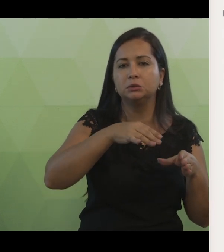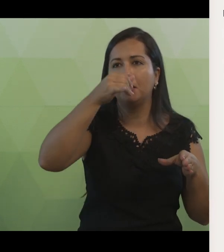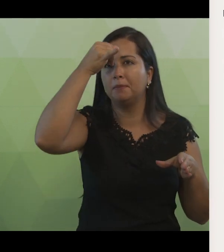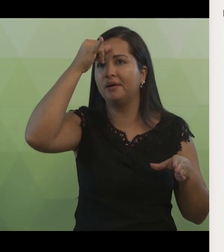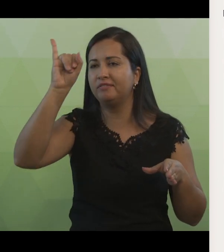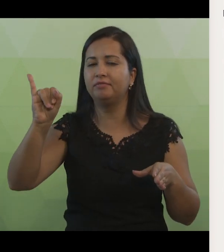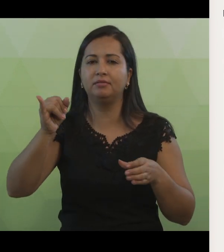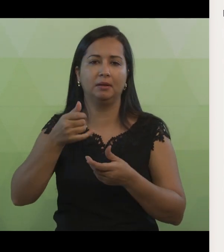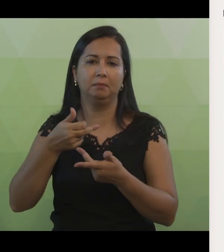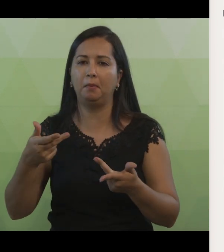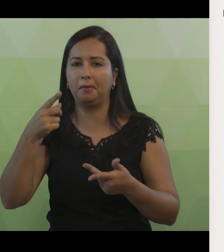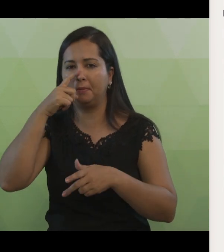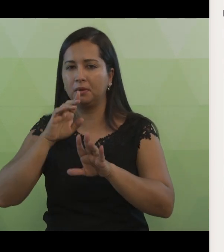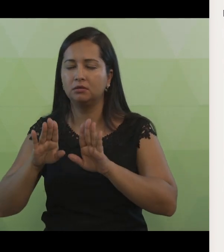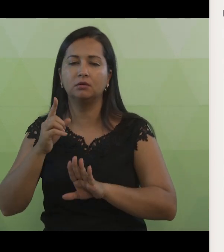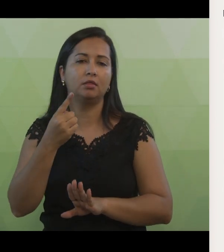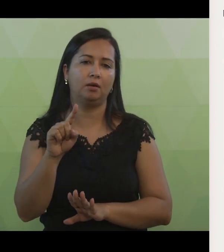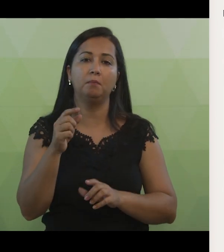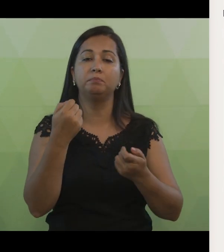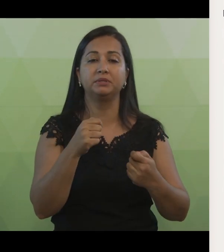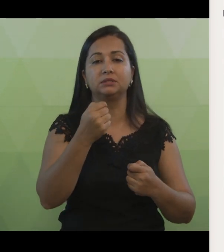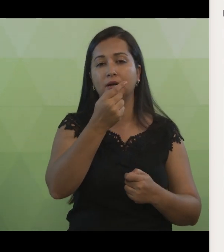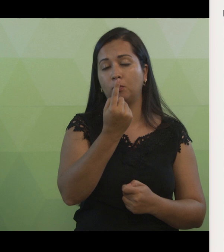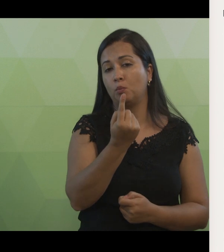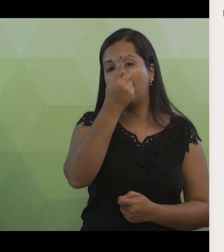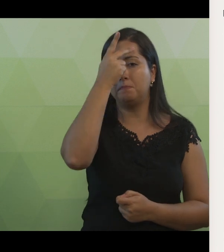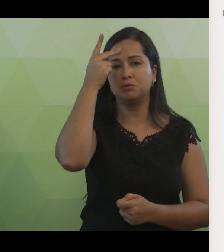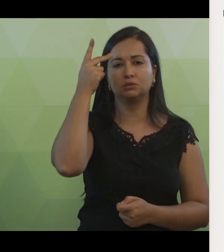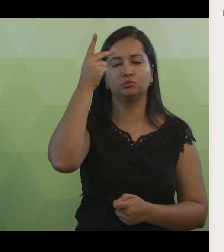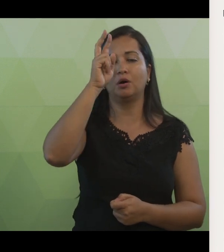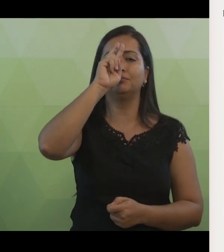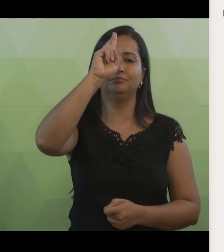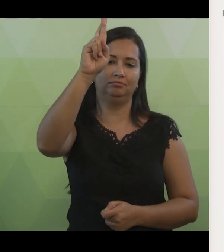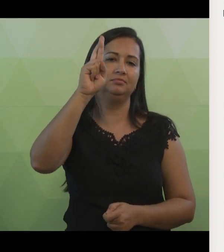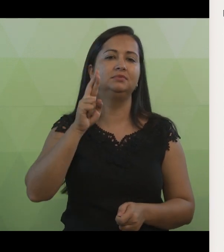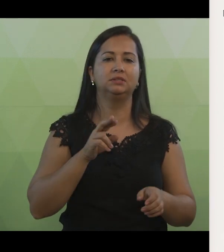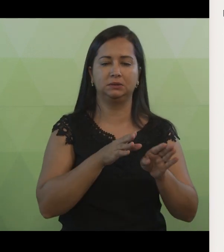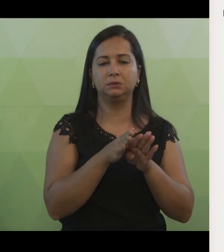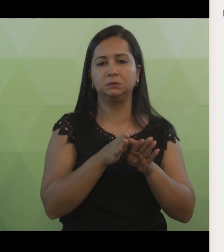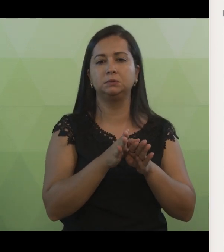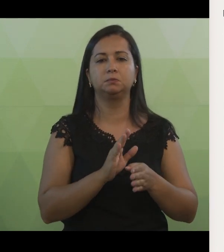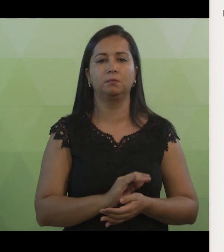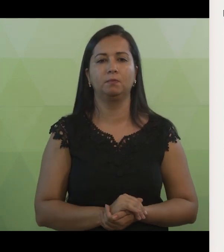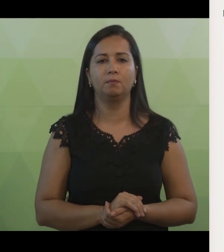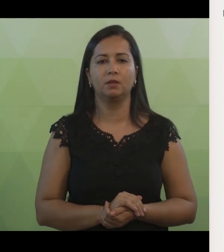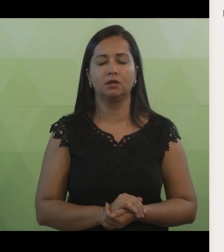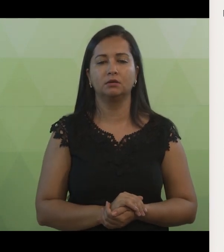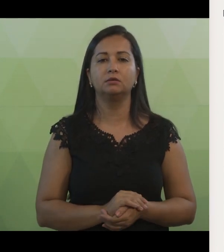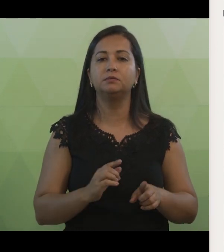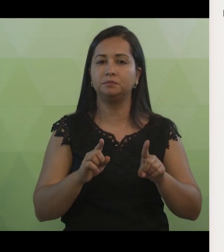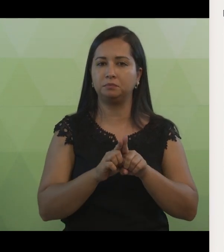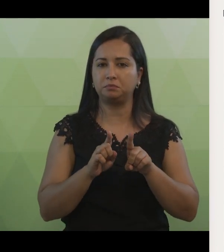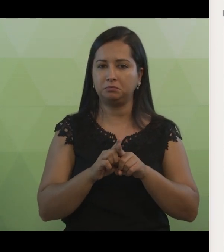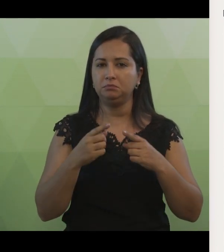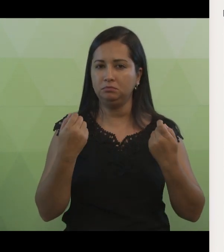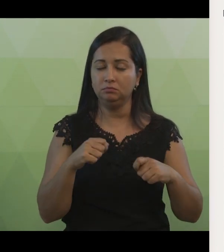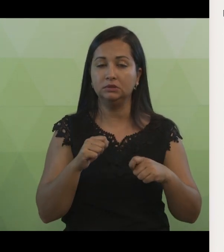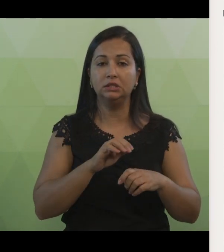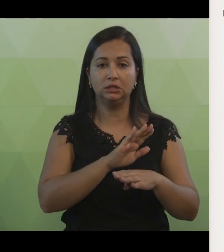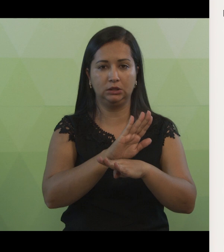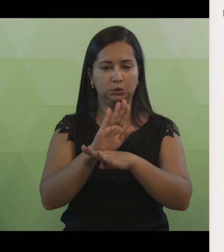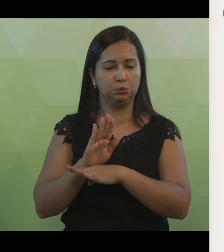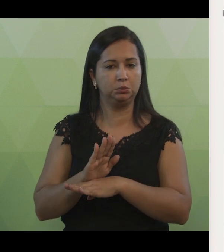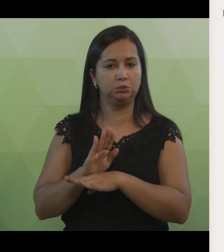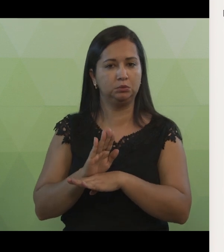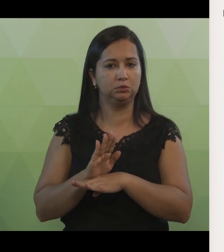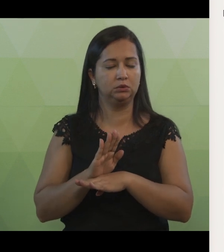alguém para coordenar. A execução dos trabalhos de supervisão. Durante a auditoria, deve-se garantir a qualidade e